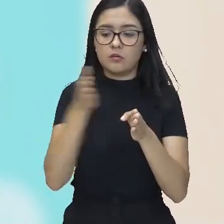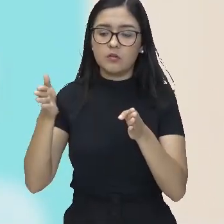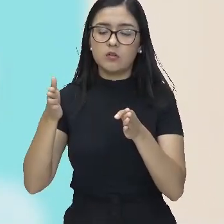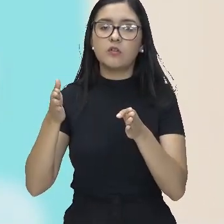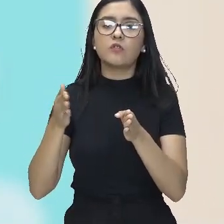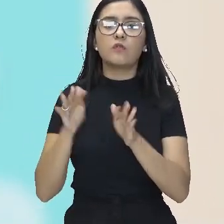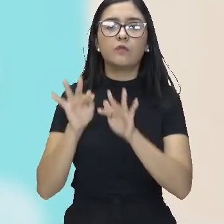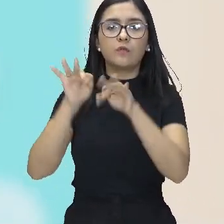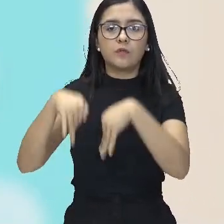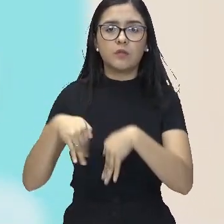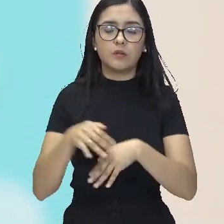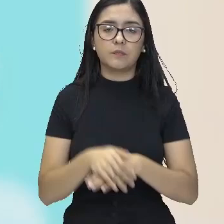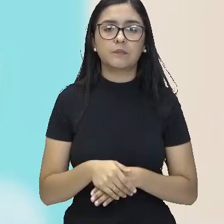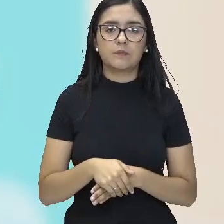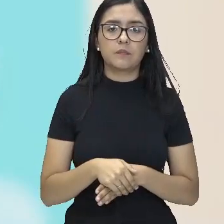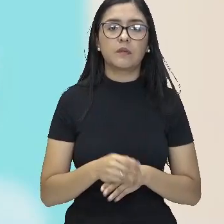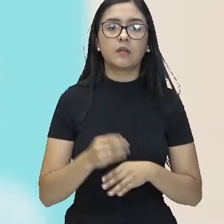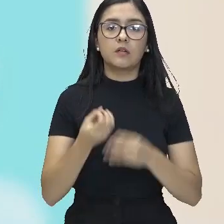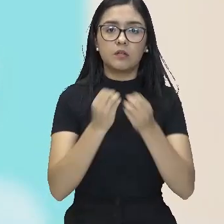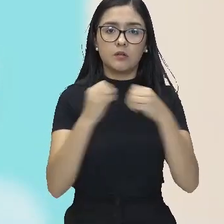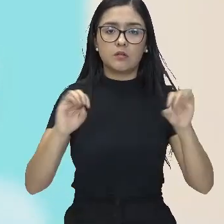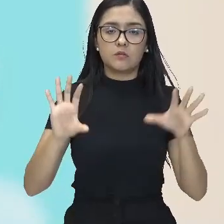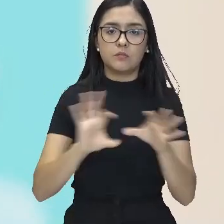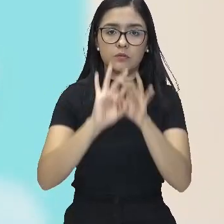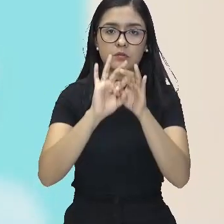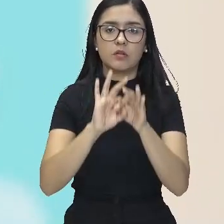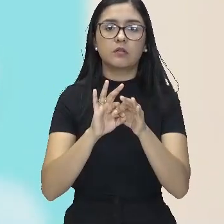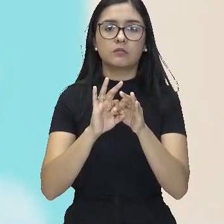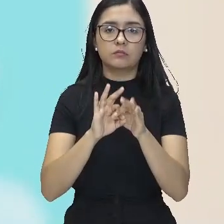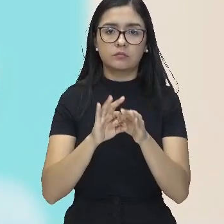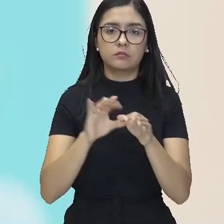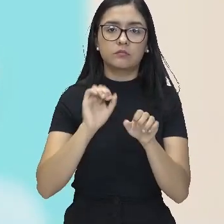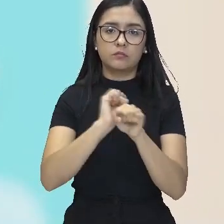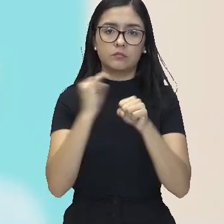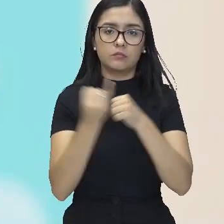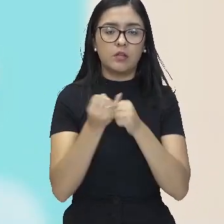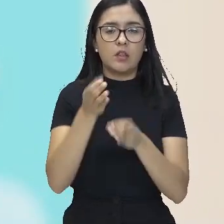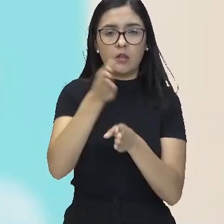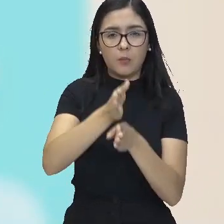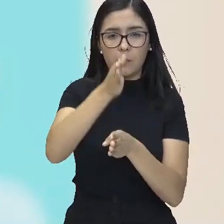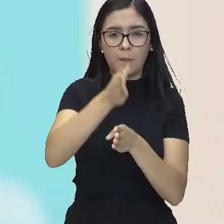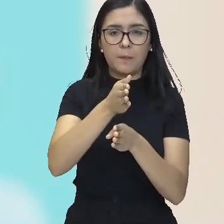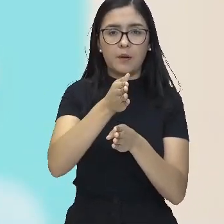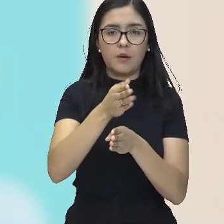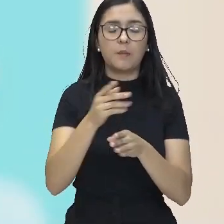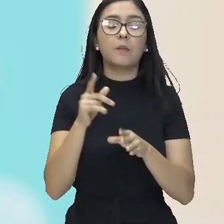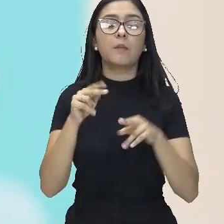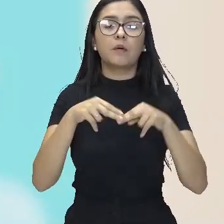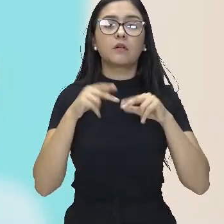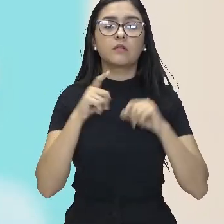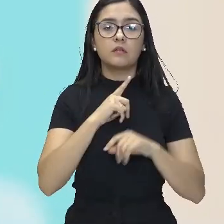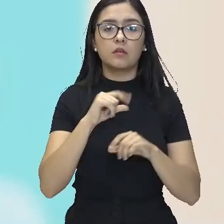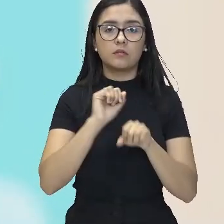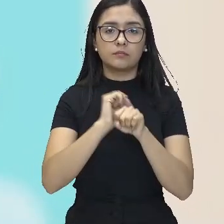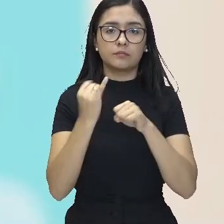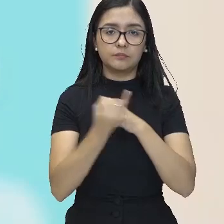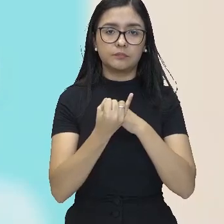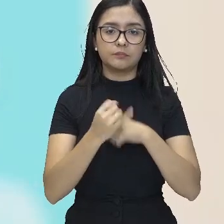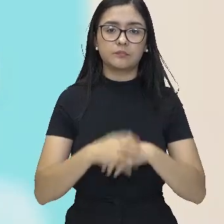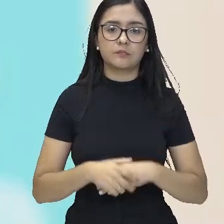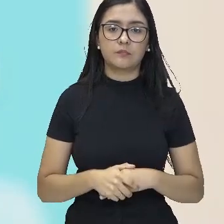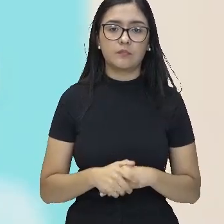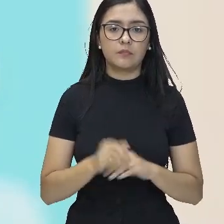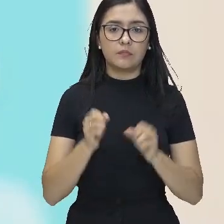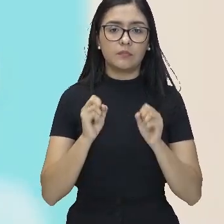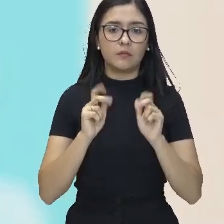A oração subordinada adjetiva. É adjetivo porque tem valor de adjetivo.